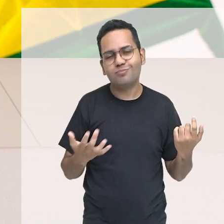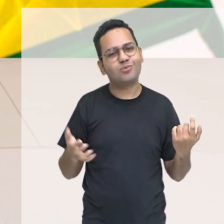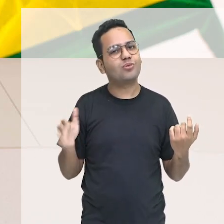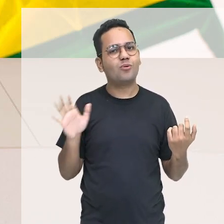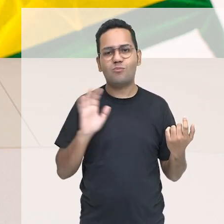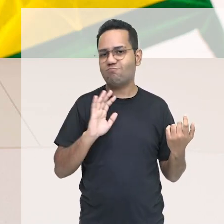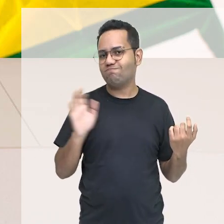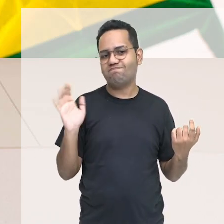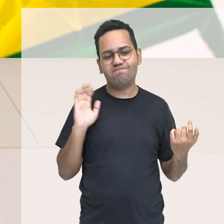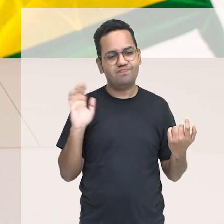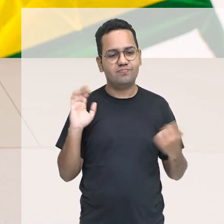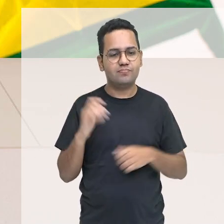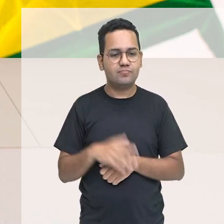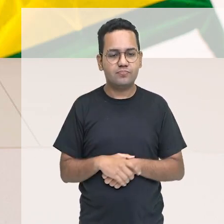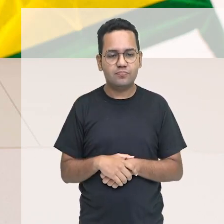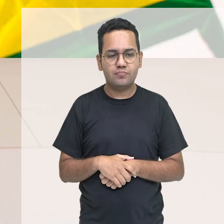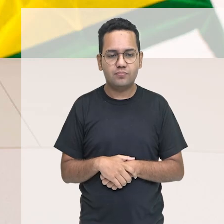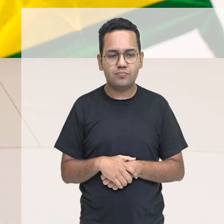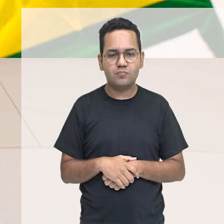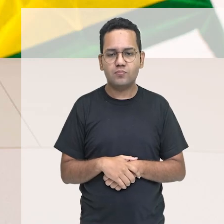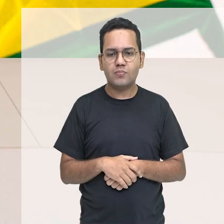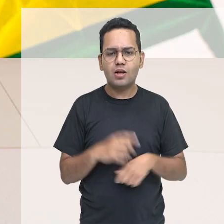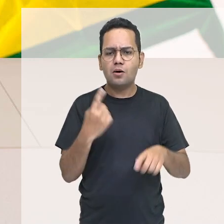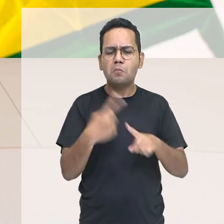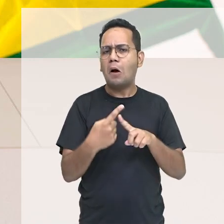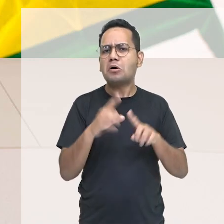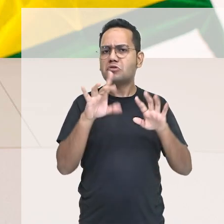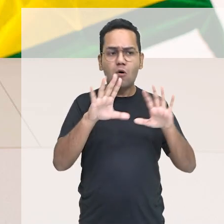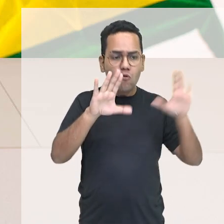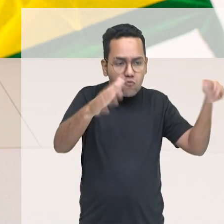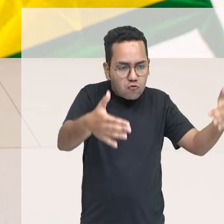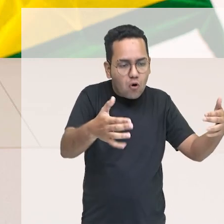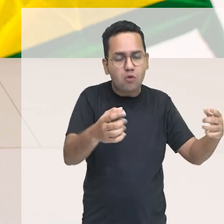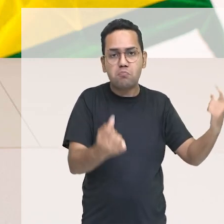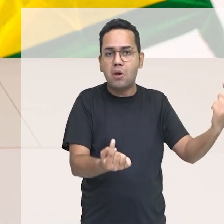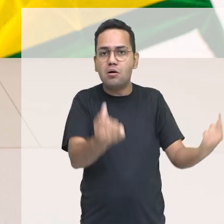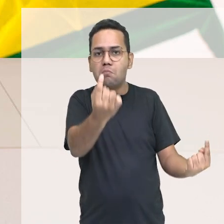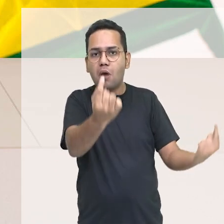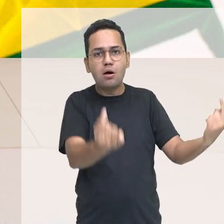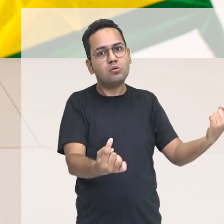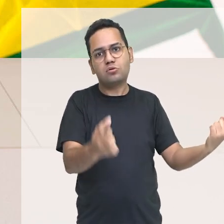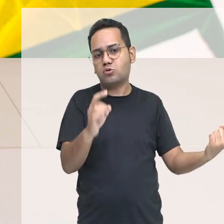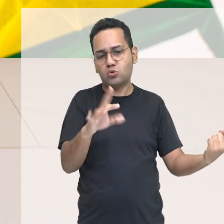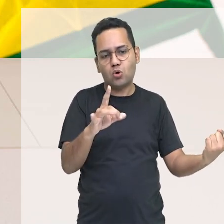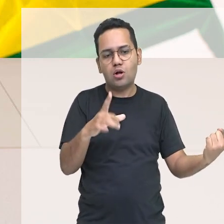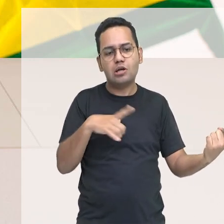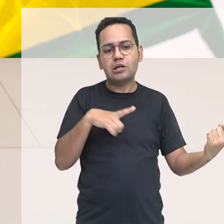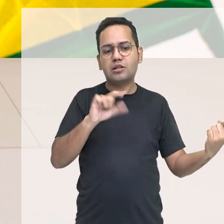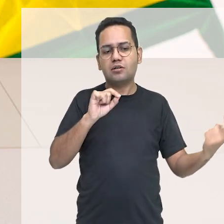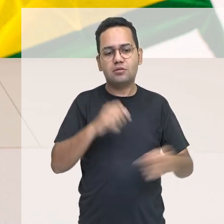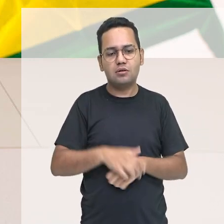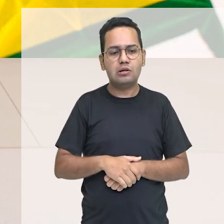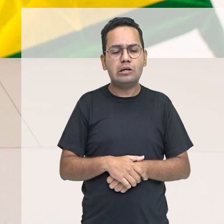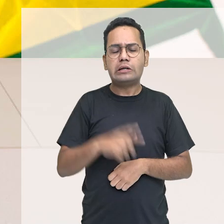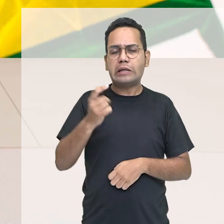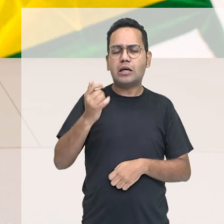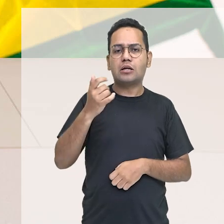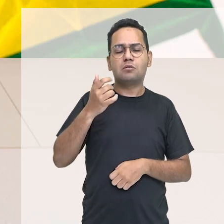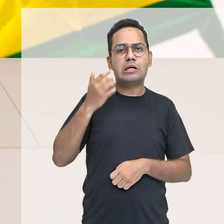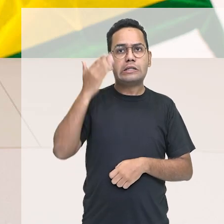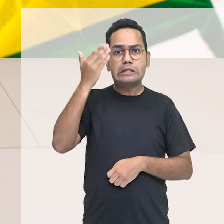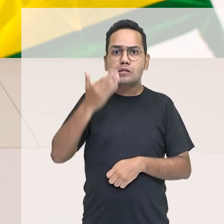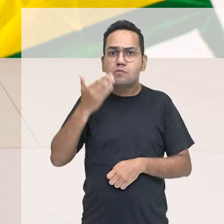na excessiva polarização política, discursos de